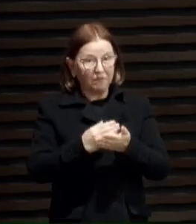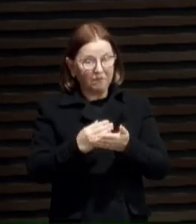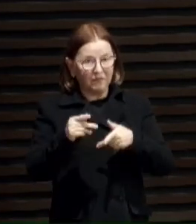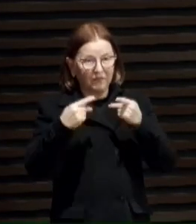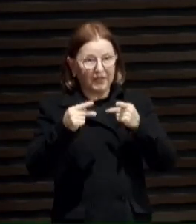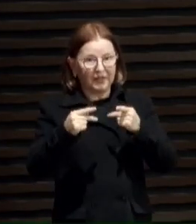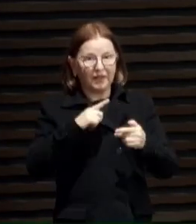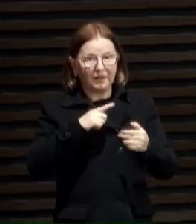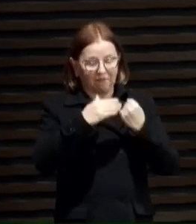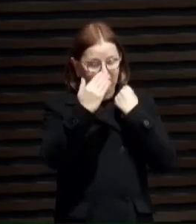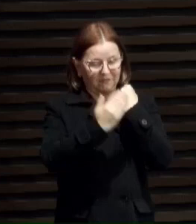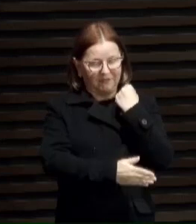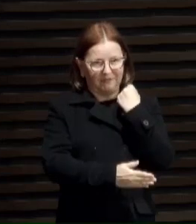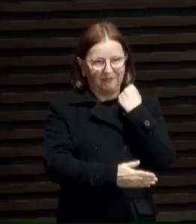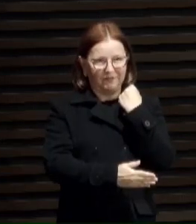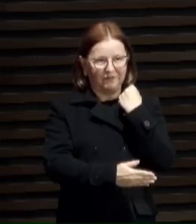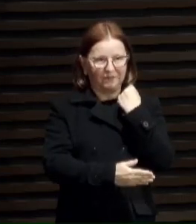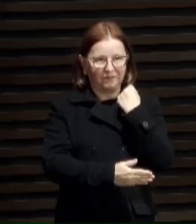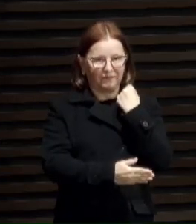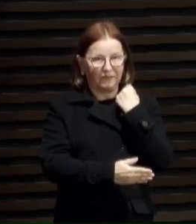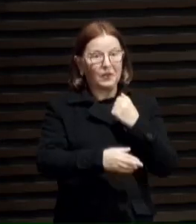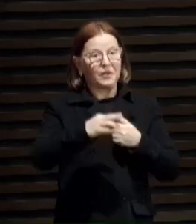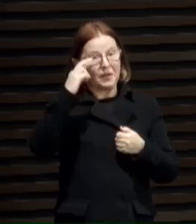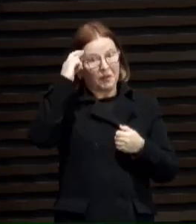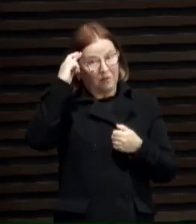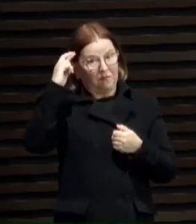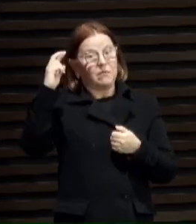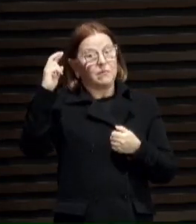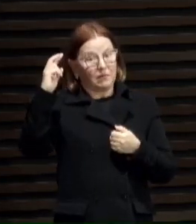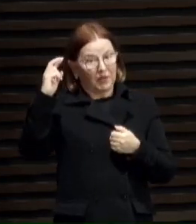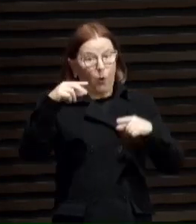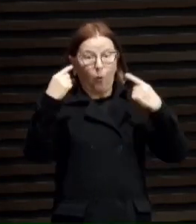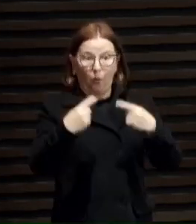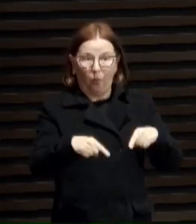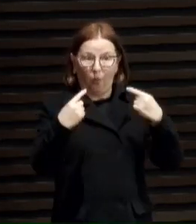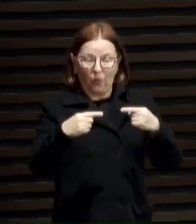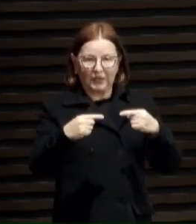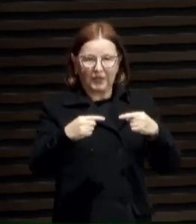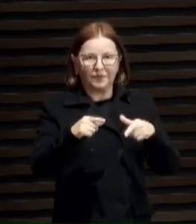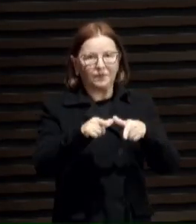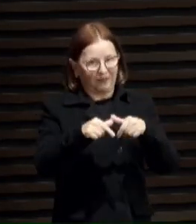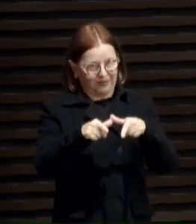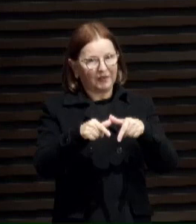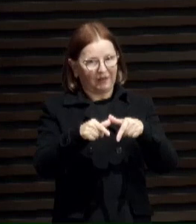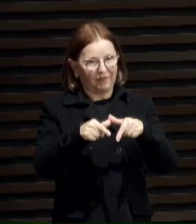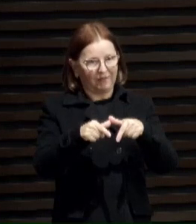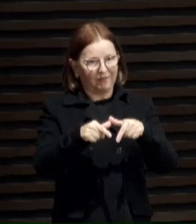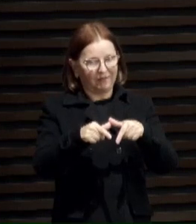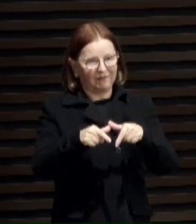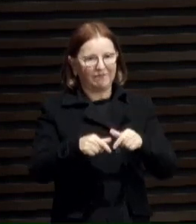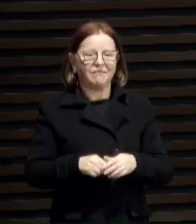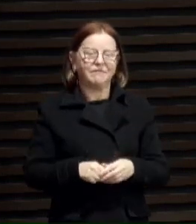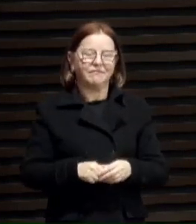uma sentença do Senhor contra Israel.